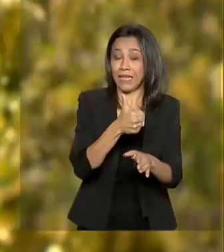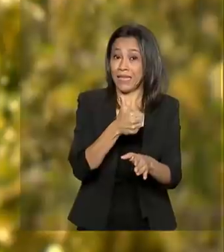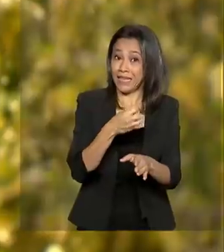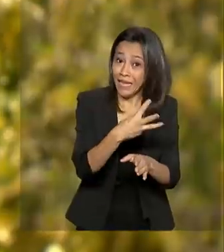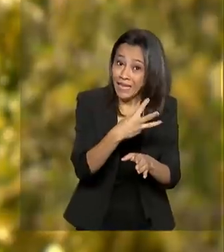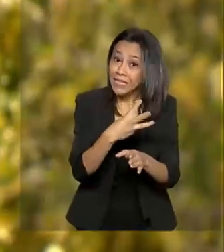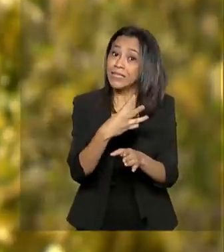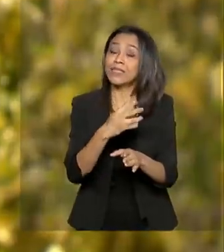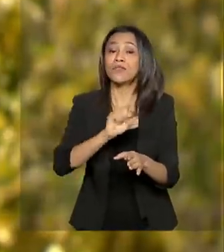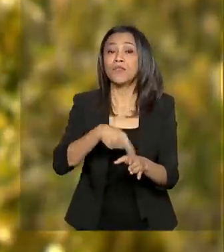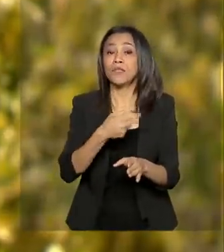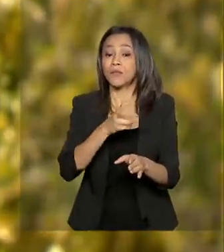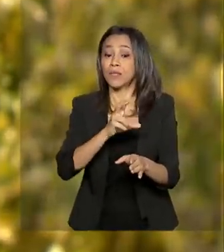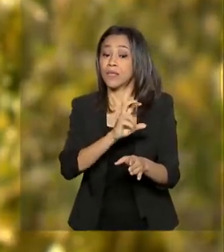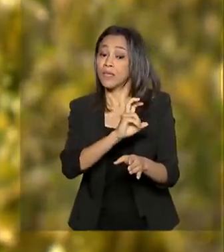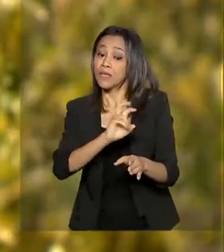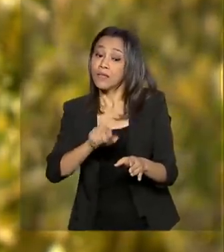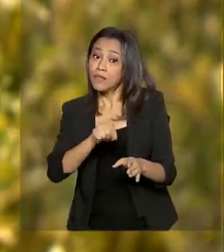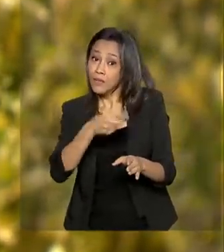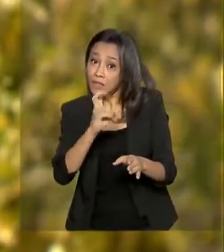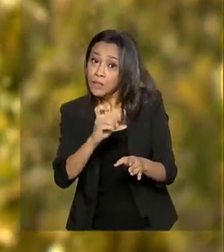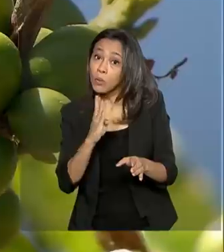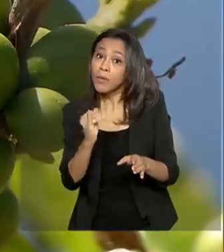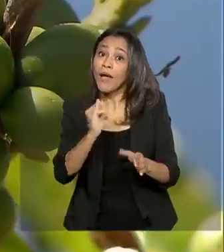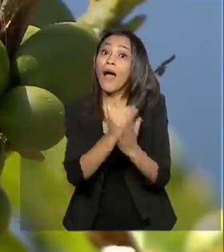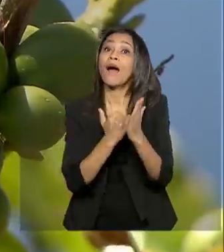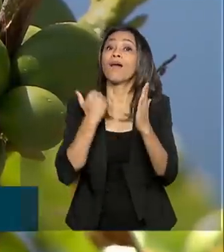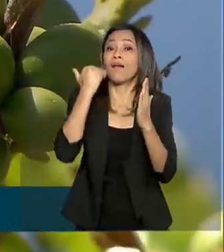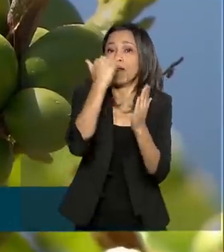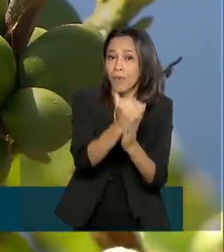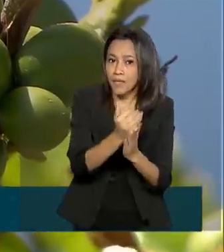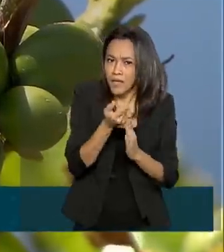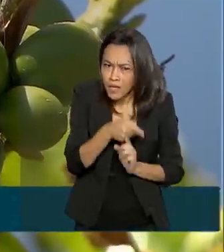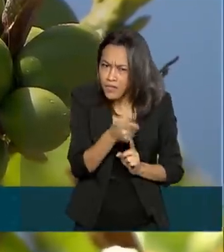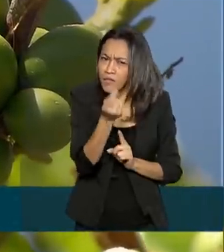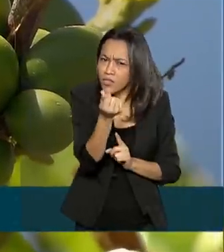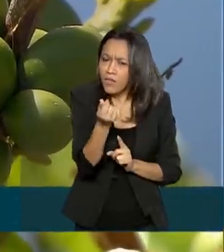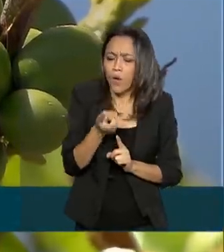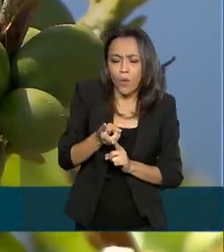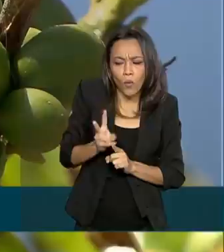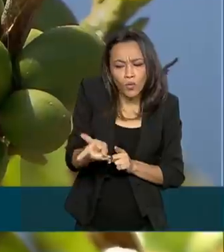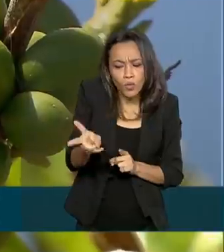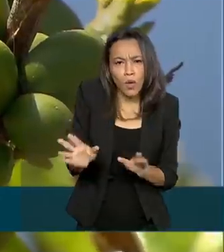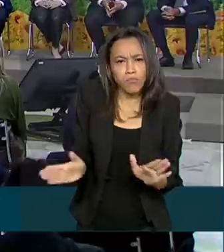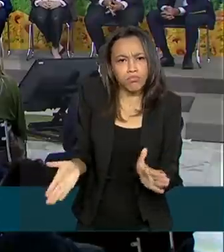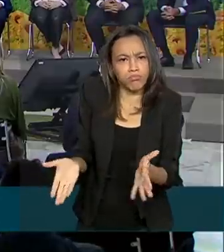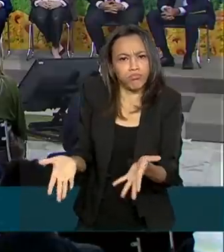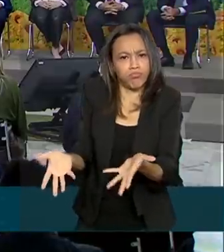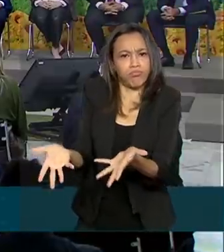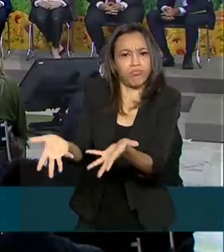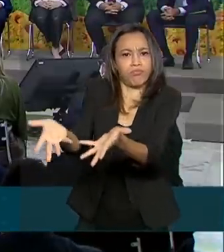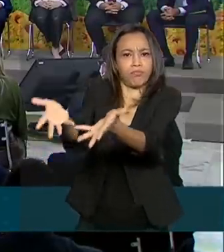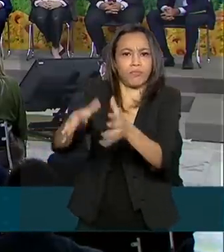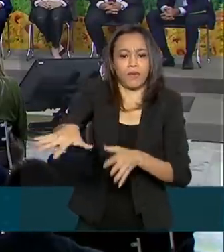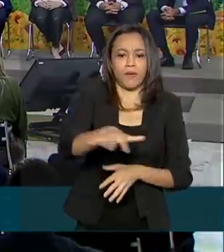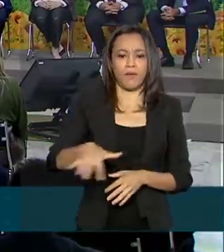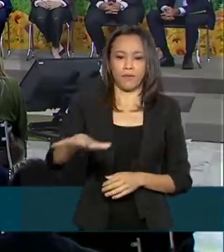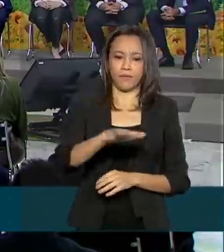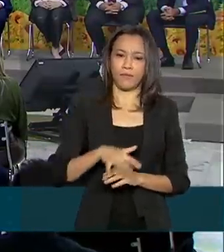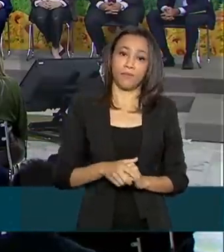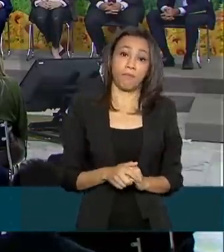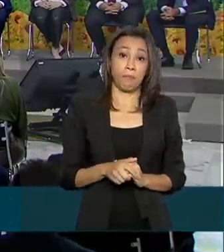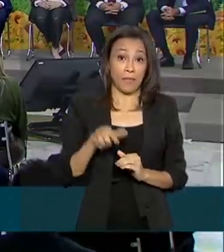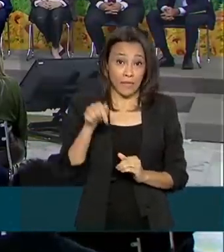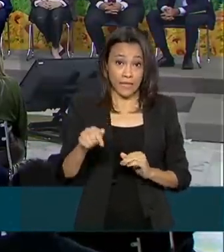mais que em 2019. Dinheiro que vai garantir a continuidade da produção no campo. Nessa pandemia, o